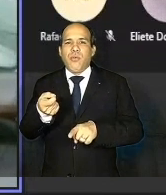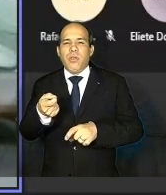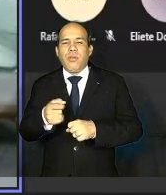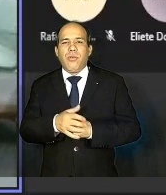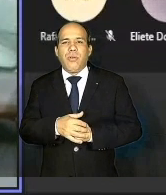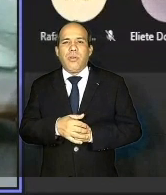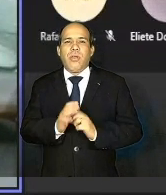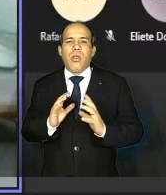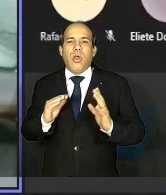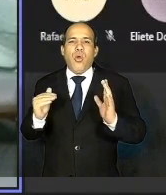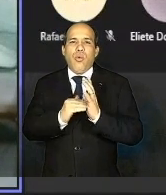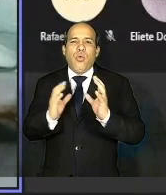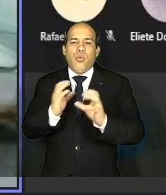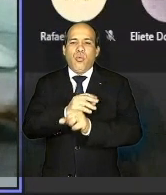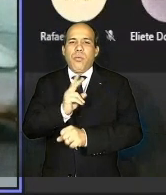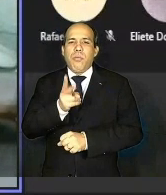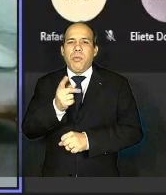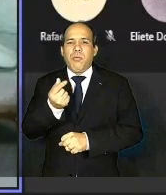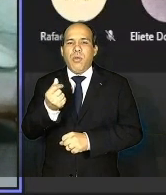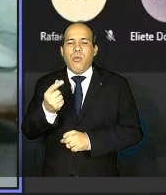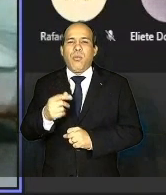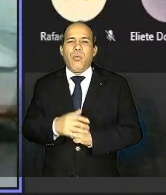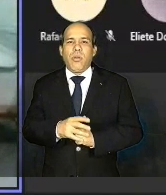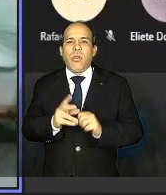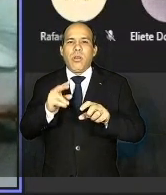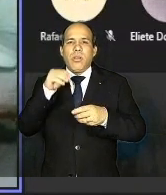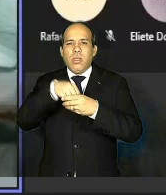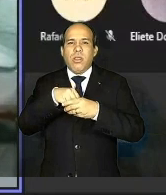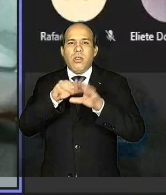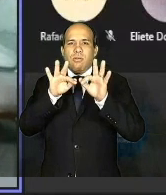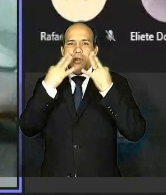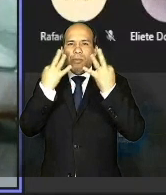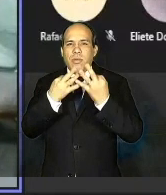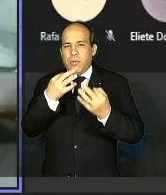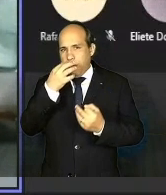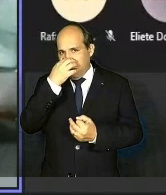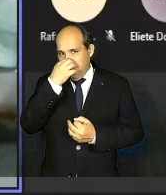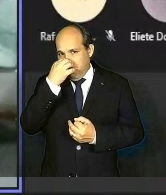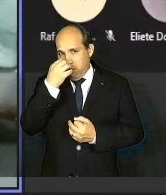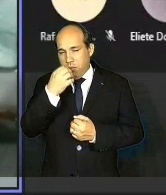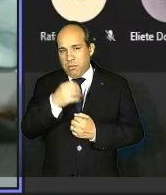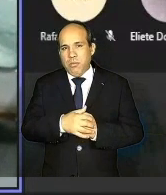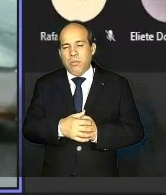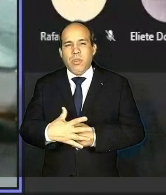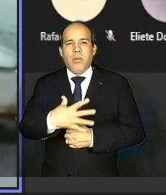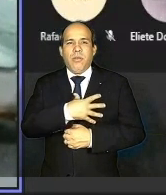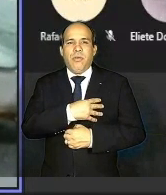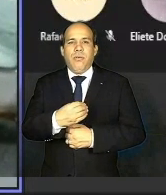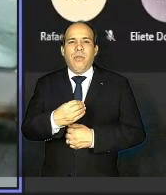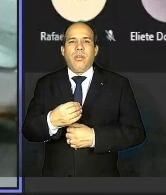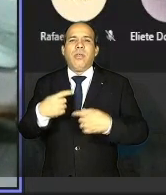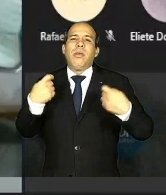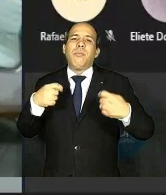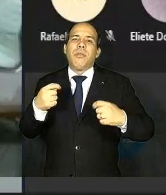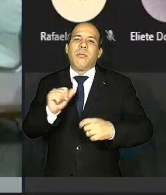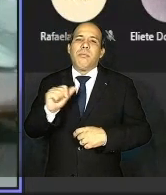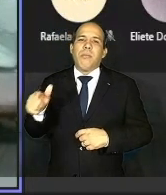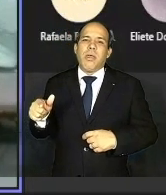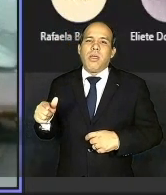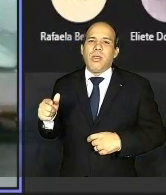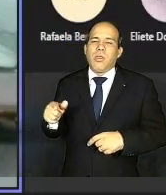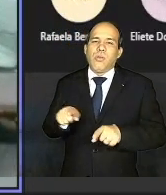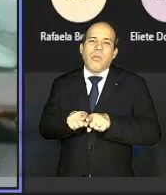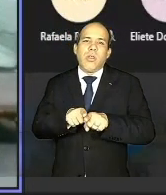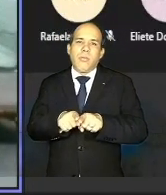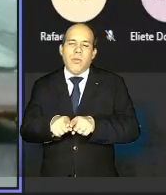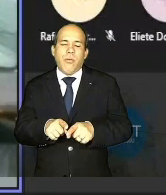filha 40 e o irmão 20. No final, chega quase ao mesmo valor e está entre família, né? É uma família. A